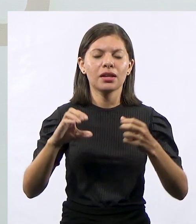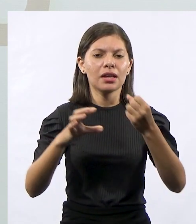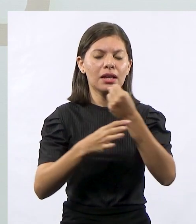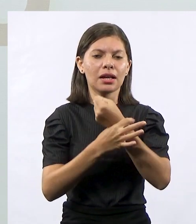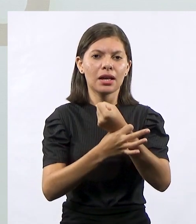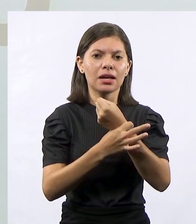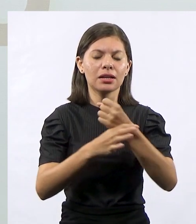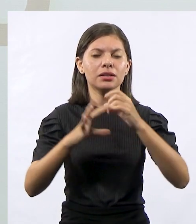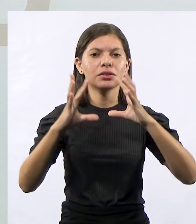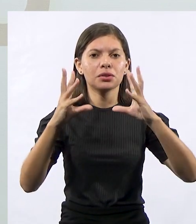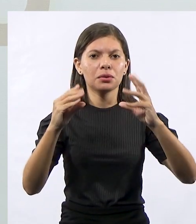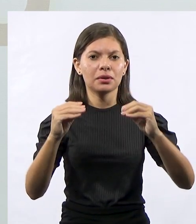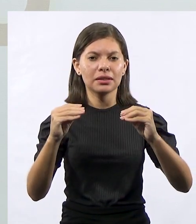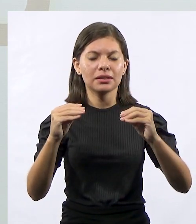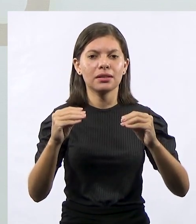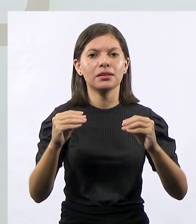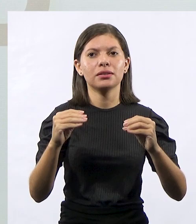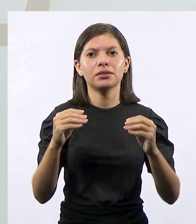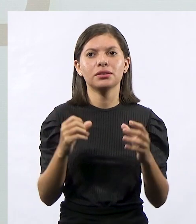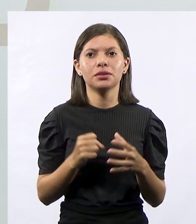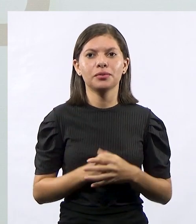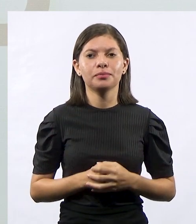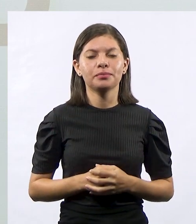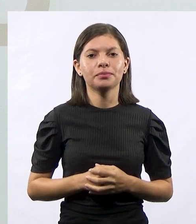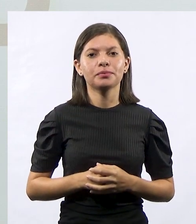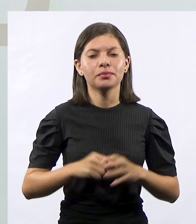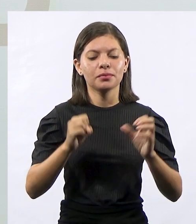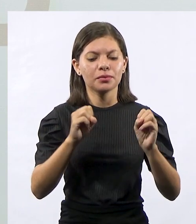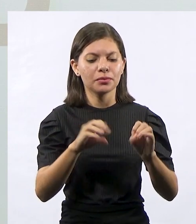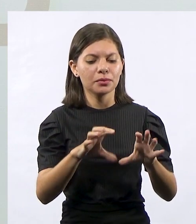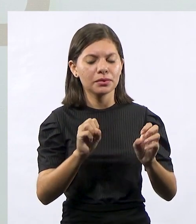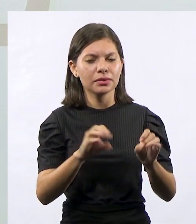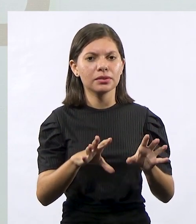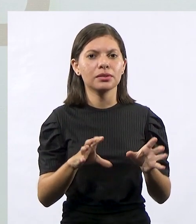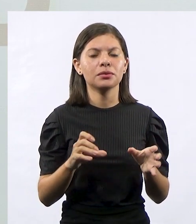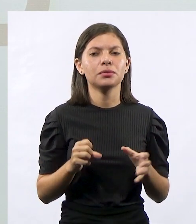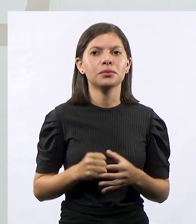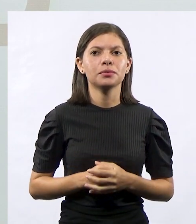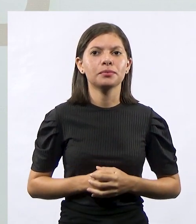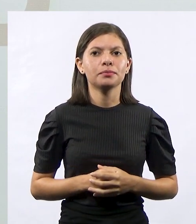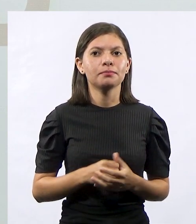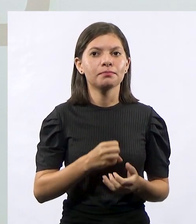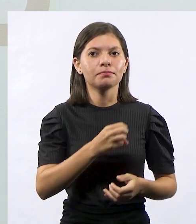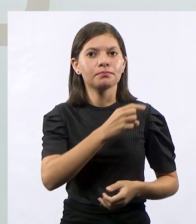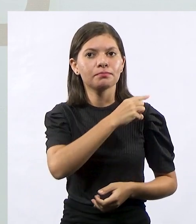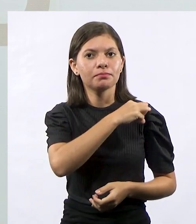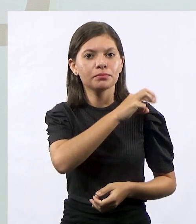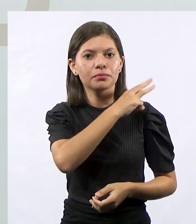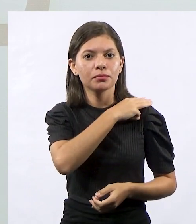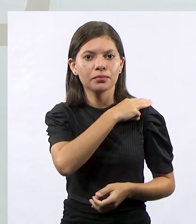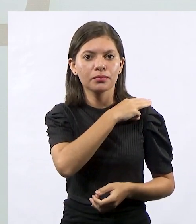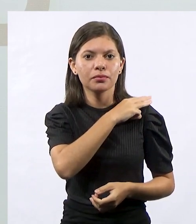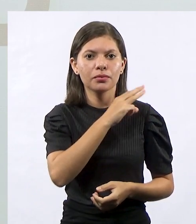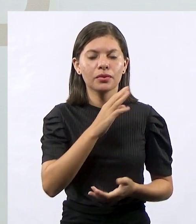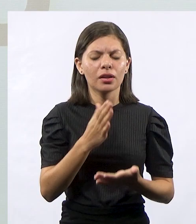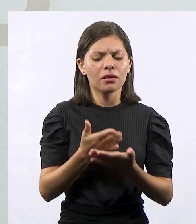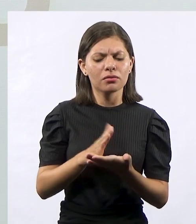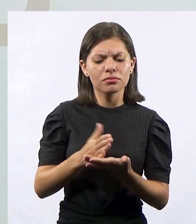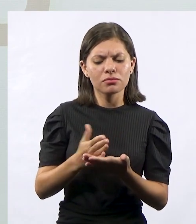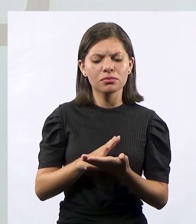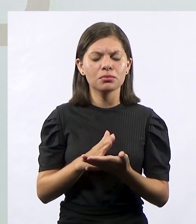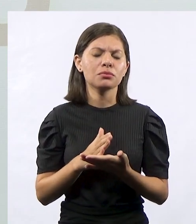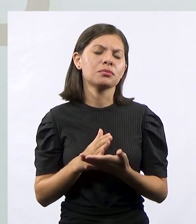para garantir a qualidade daquilo que está sendo ofertado, daquele ensino que está sendo ofertado no ensino médio.